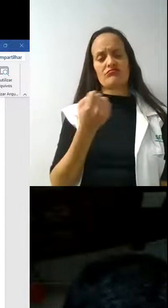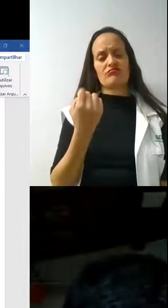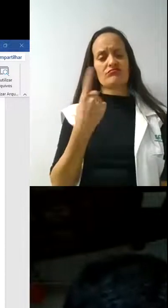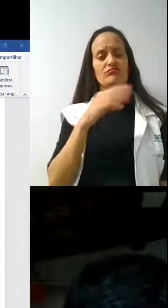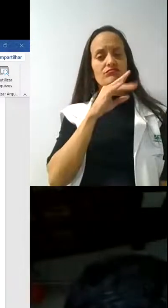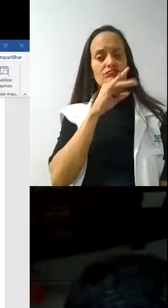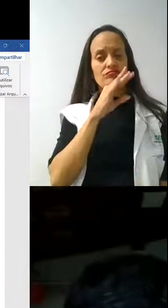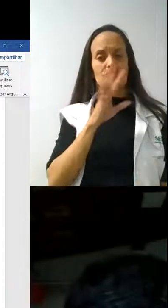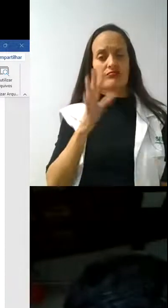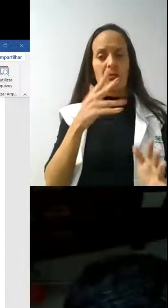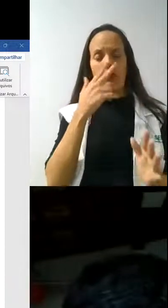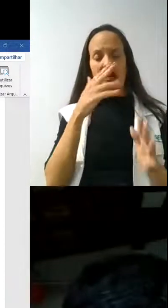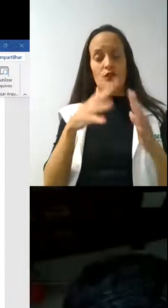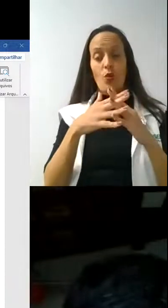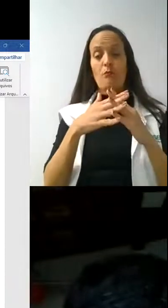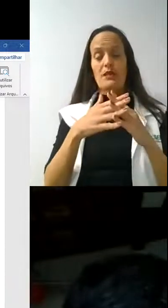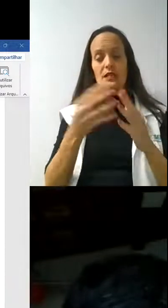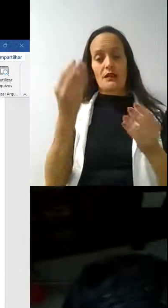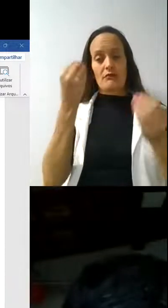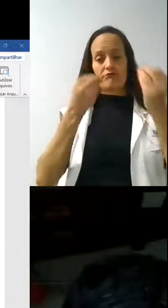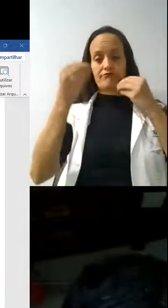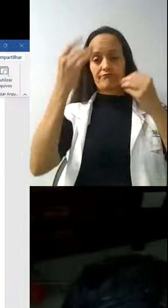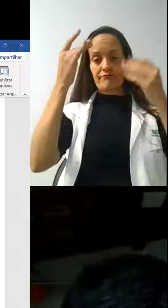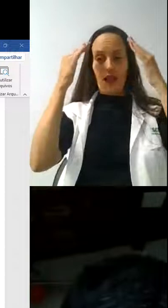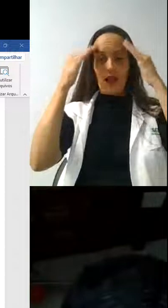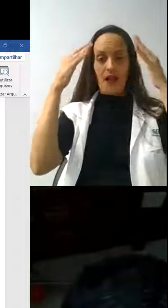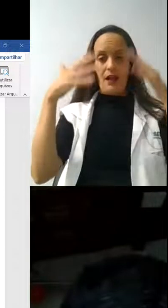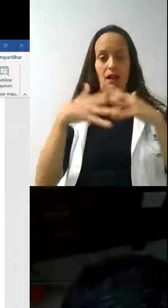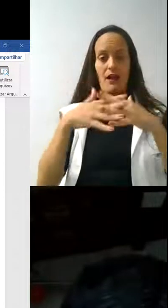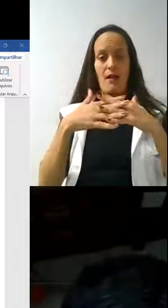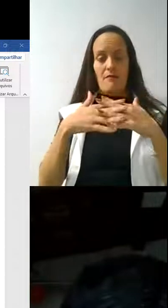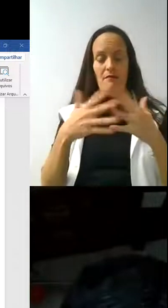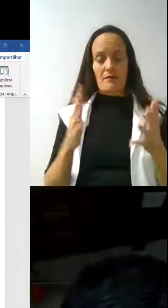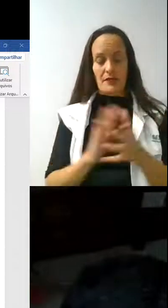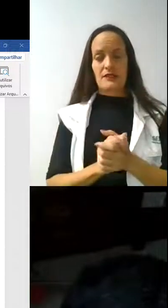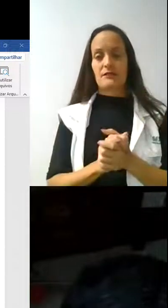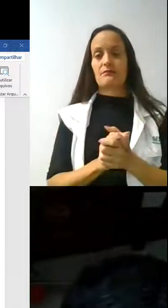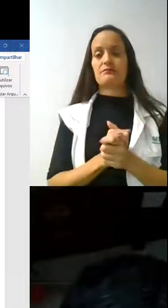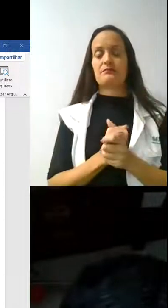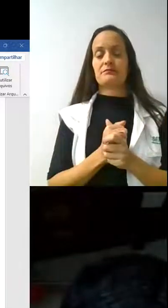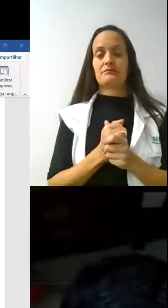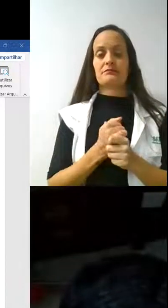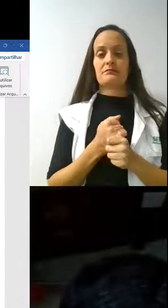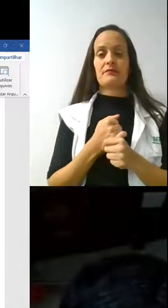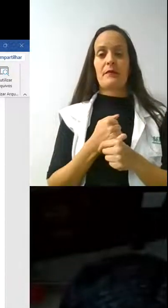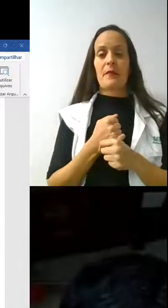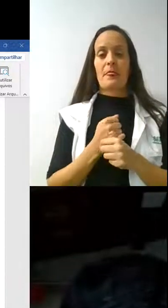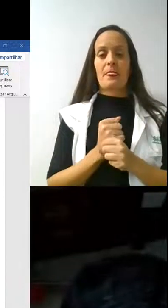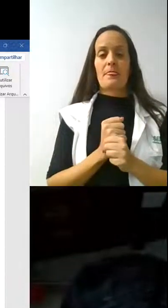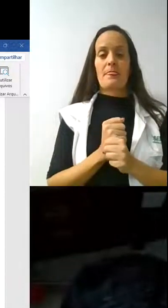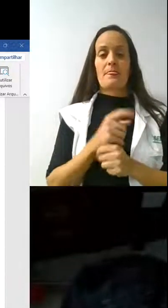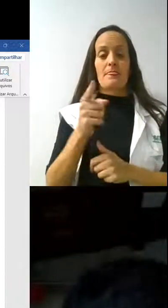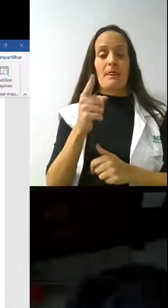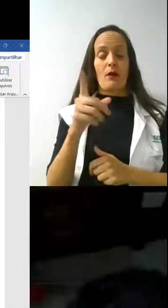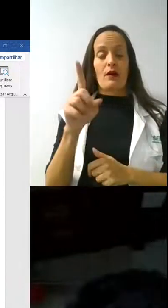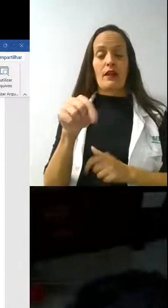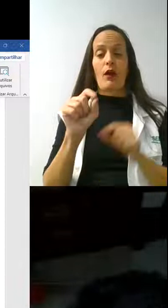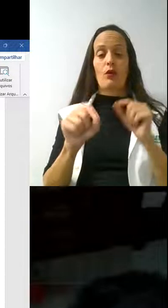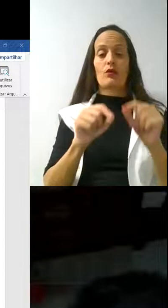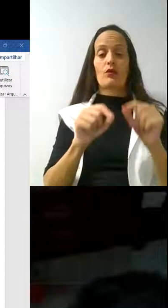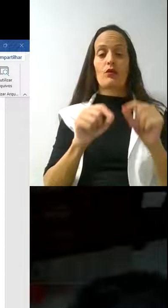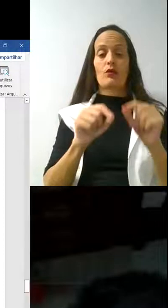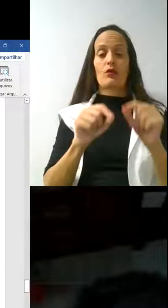faz complicar mais a cabeça. Eu prefiro ficar multiplicando e dividindo por 1000 aqui. Então aqui fica quanto? 0,30 depois